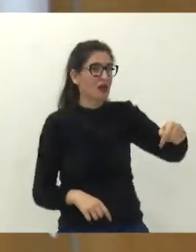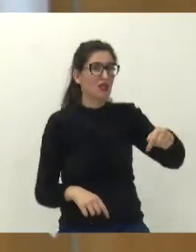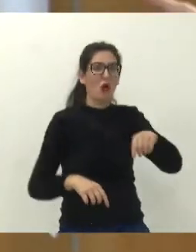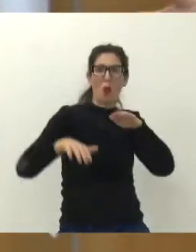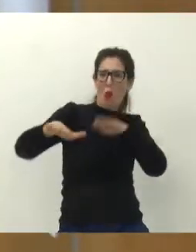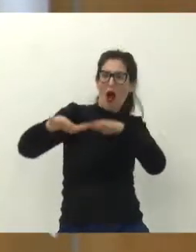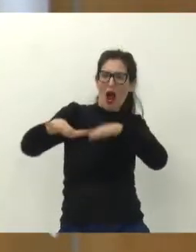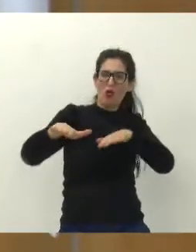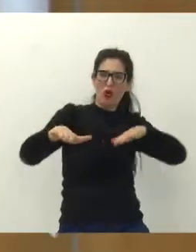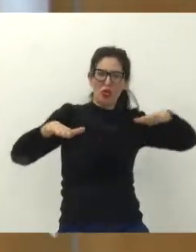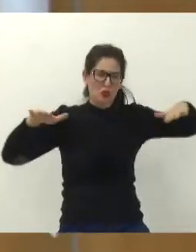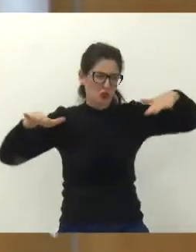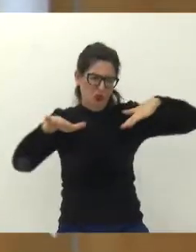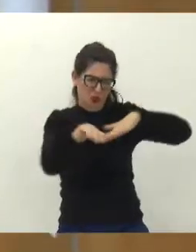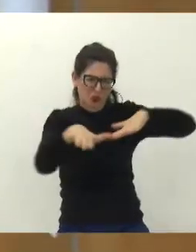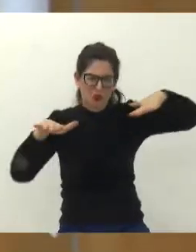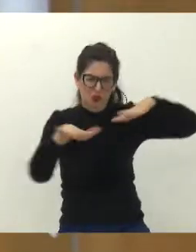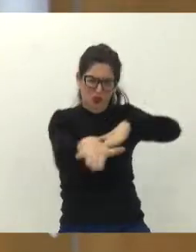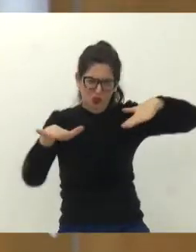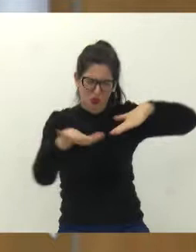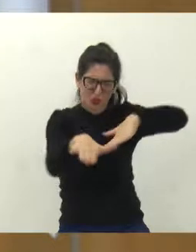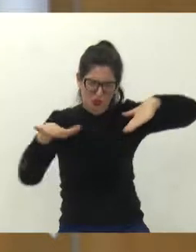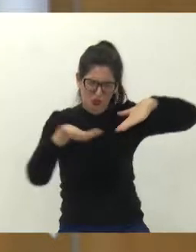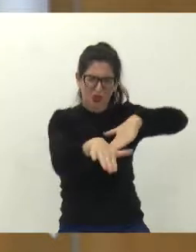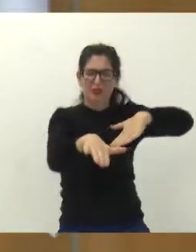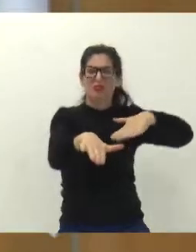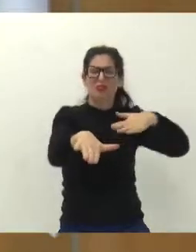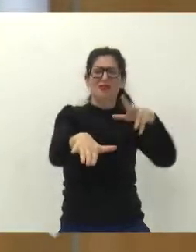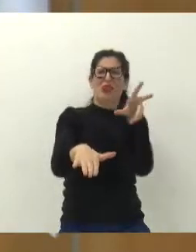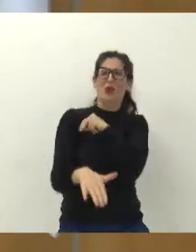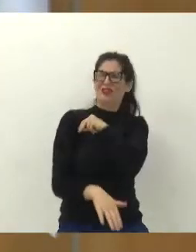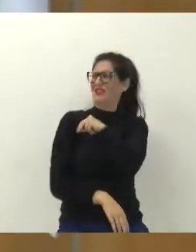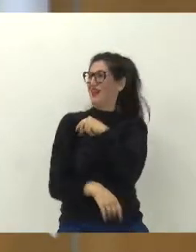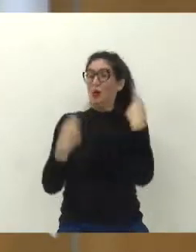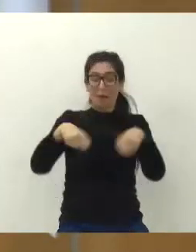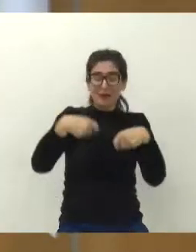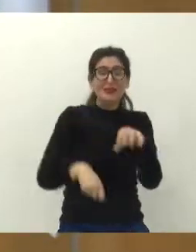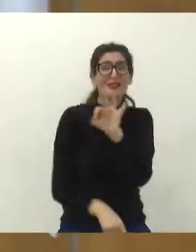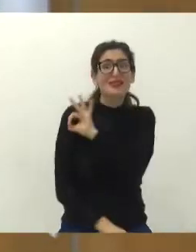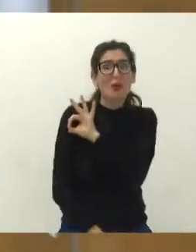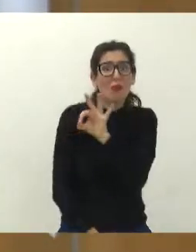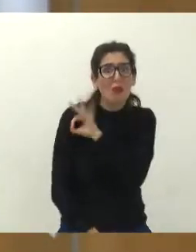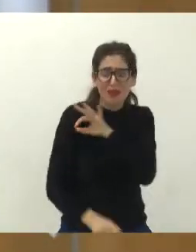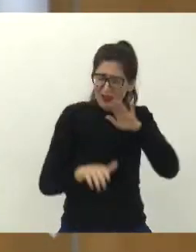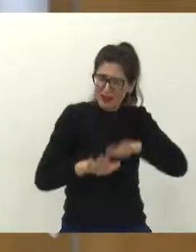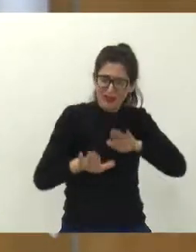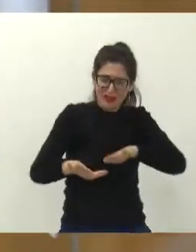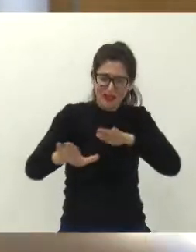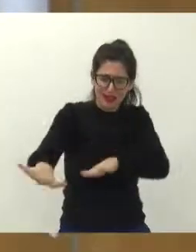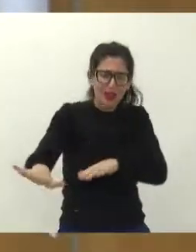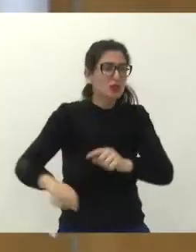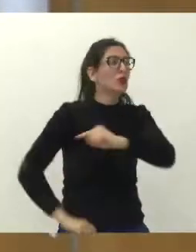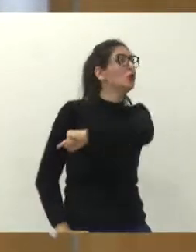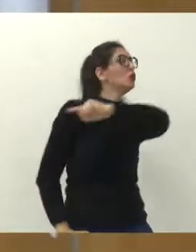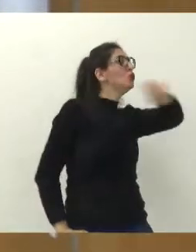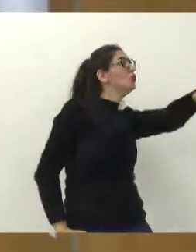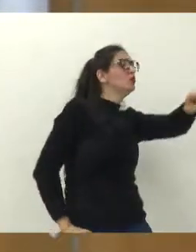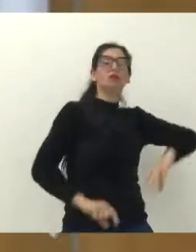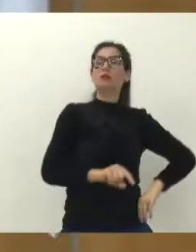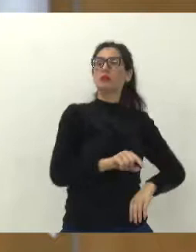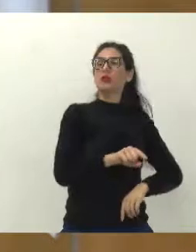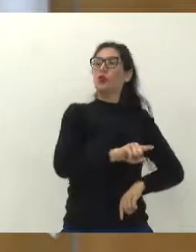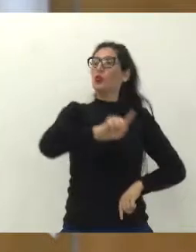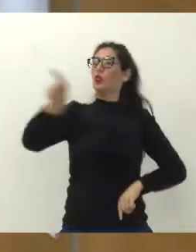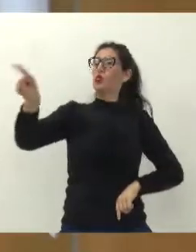o cruzamento. Gente, o que custa colocar um agente de trânsito para fazer o controle manual disso? Será que é